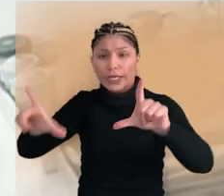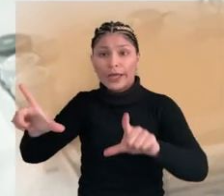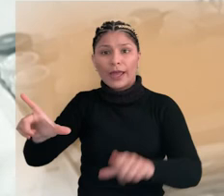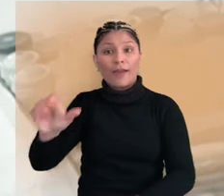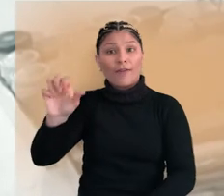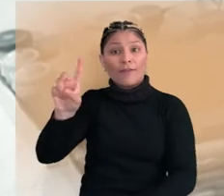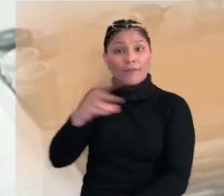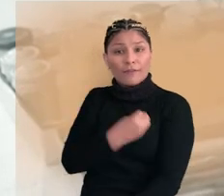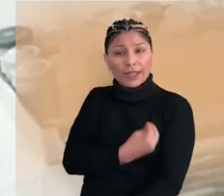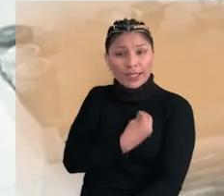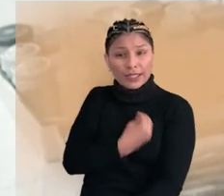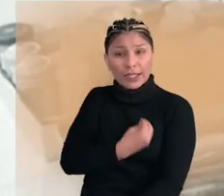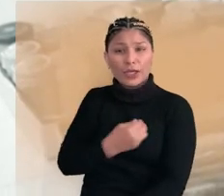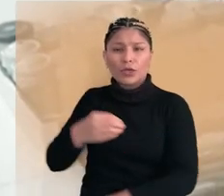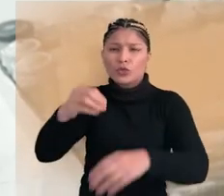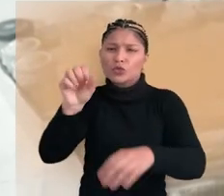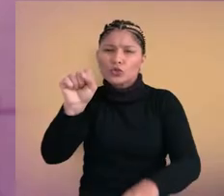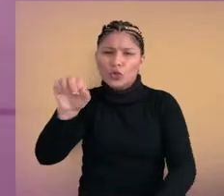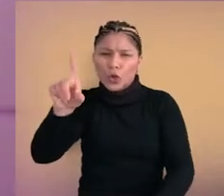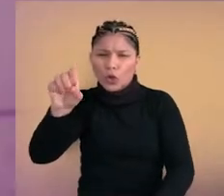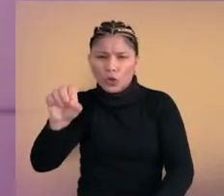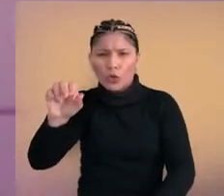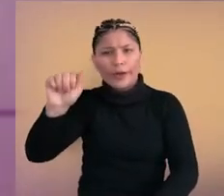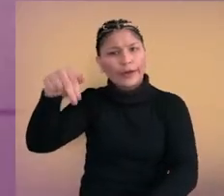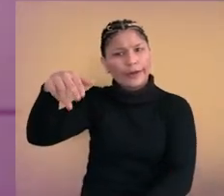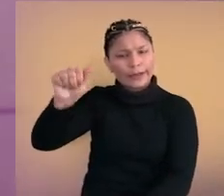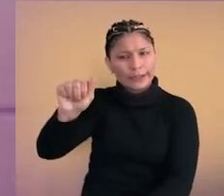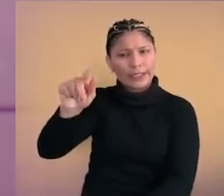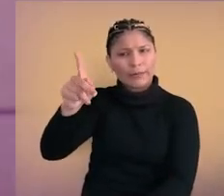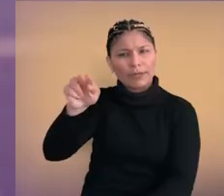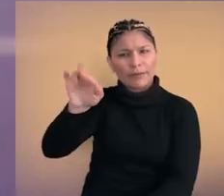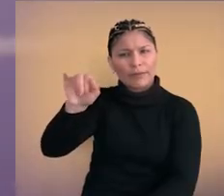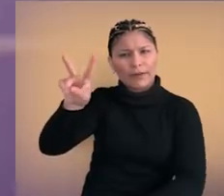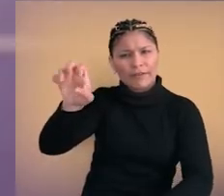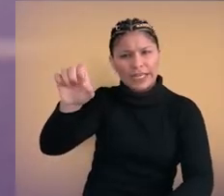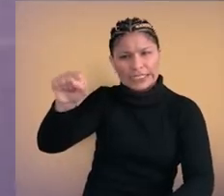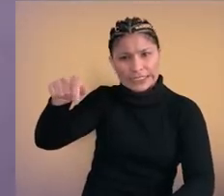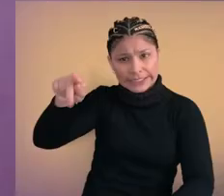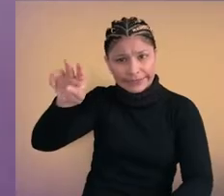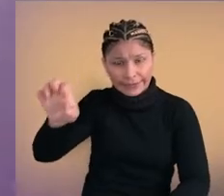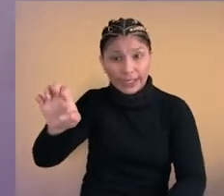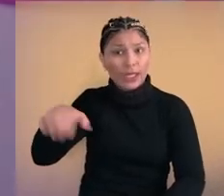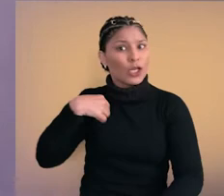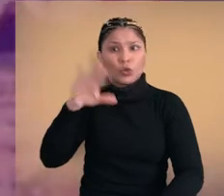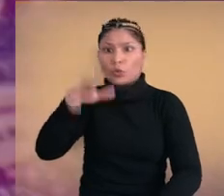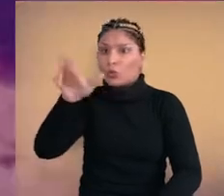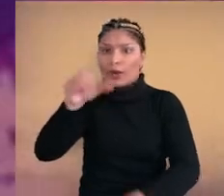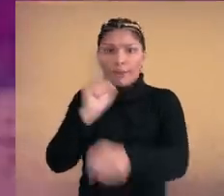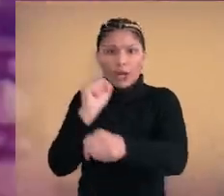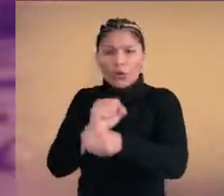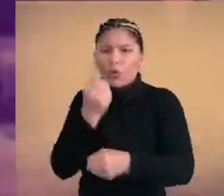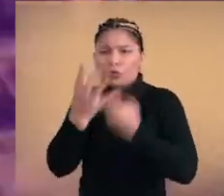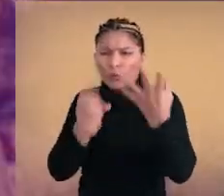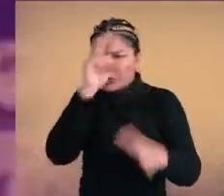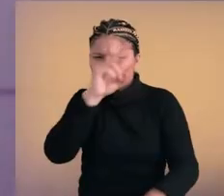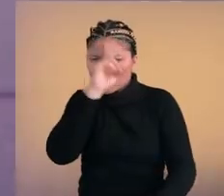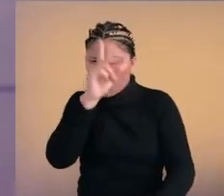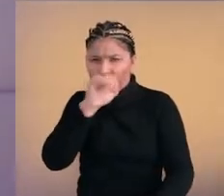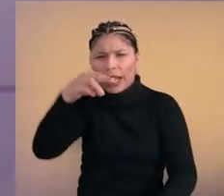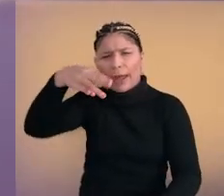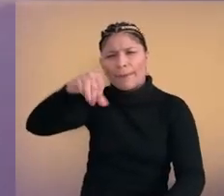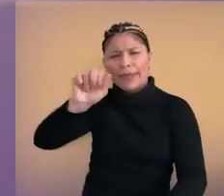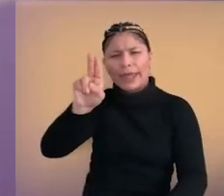A Vida do Solo de Ana Primavesi. E ele nunca mais parou. Contou a história dos